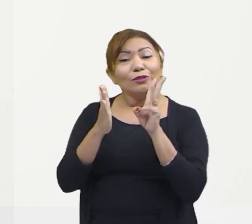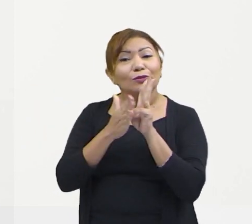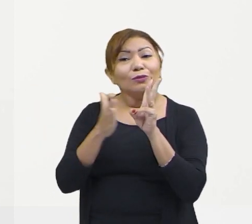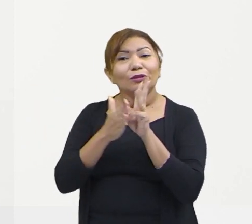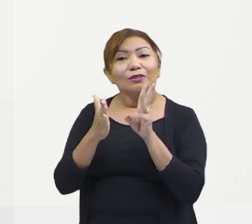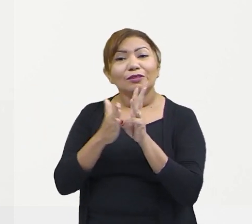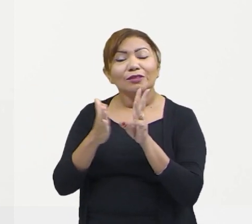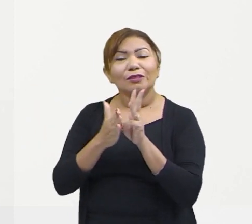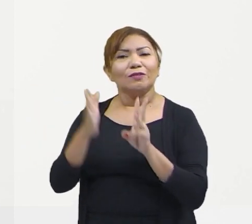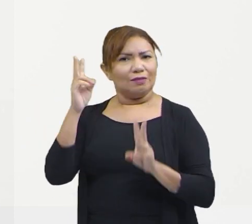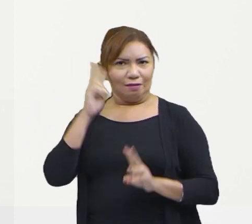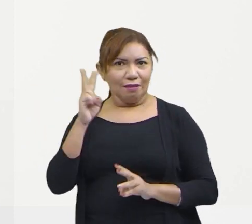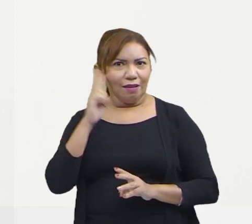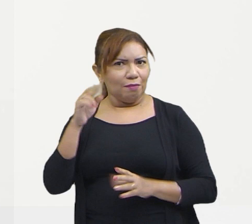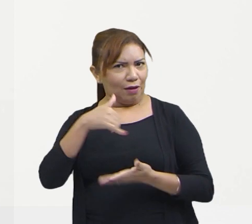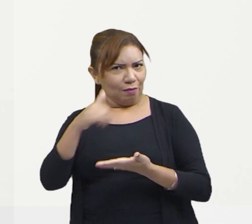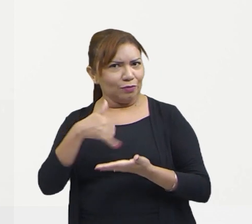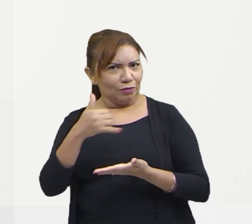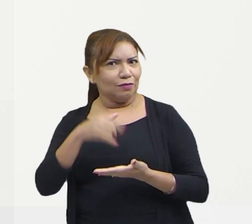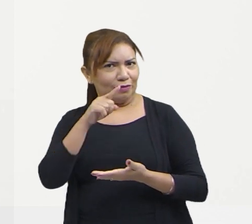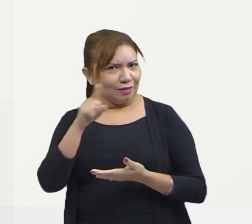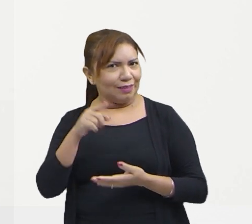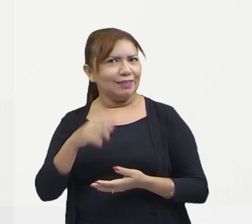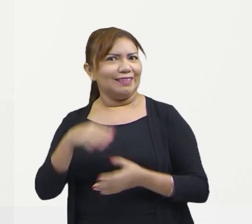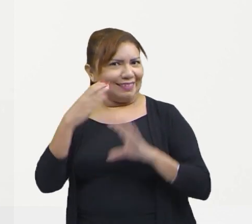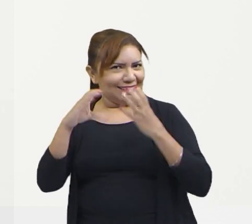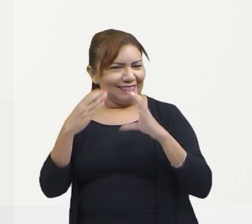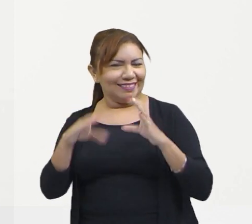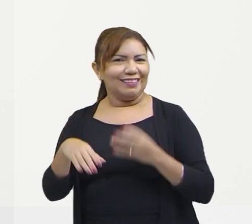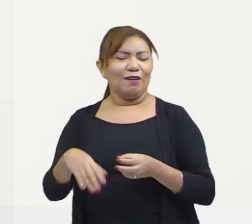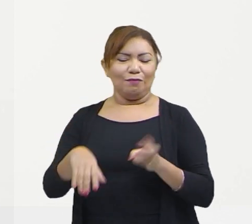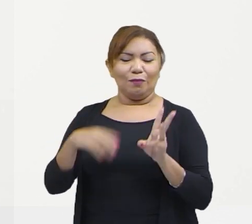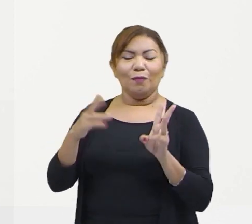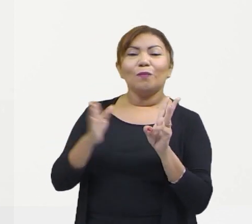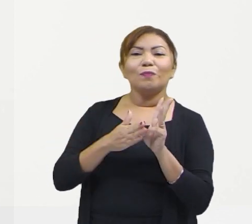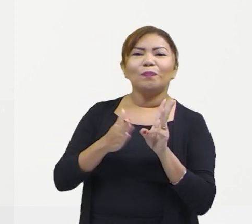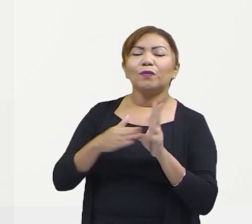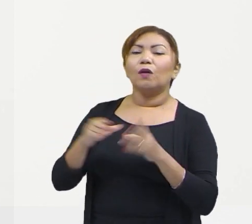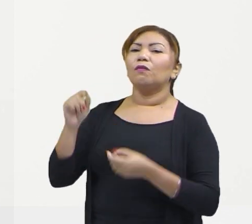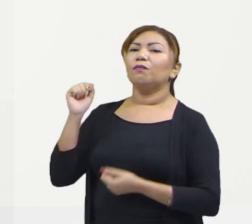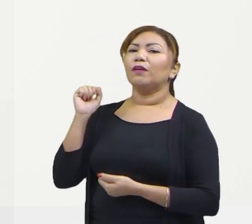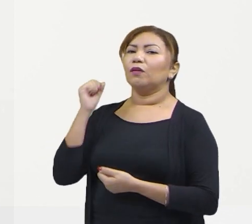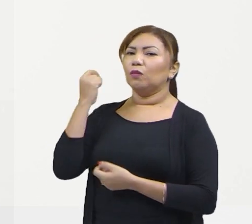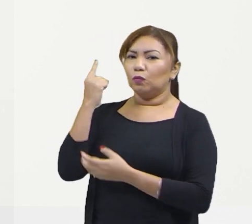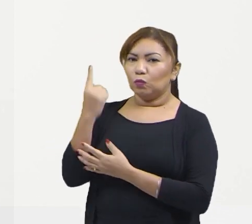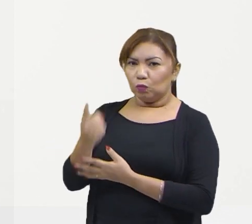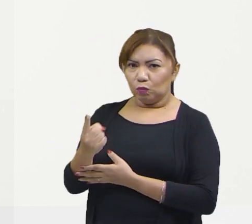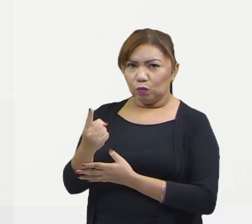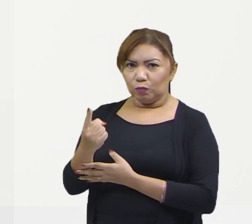Os indizinhos. Lembram da música que nós cantamos? Vamos contar os índios.